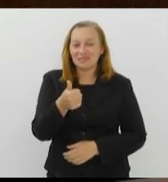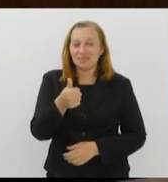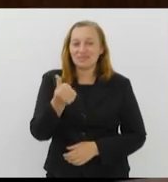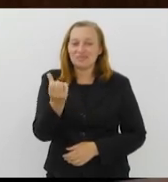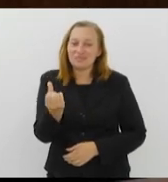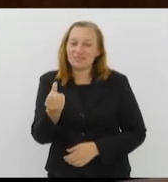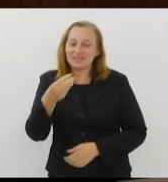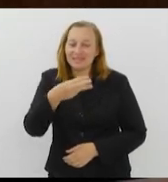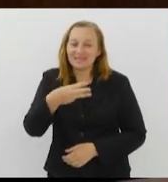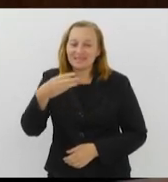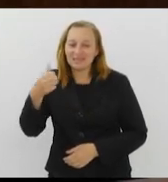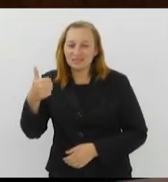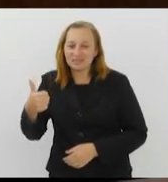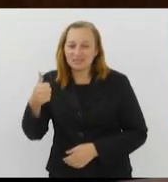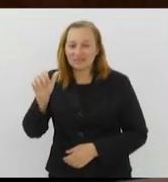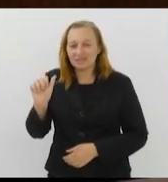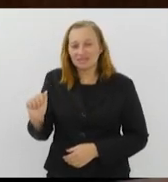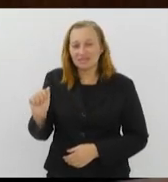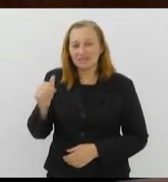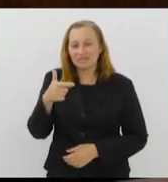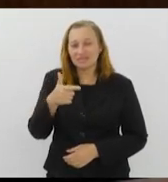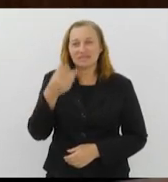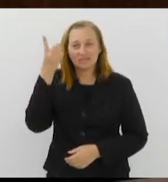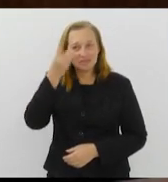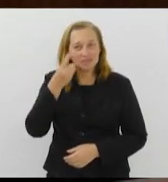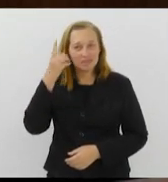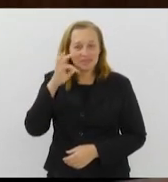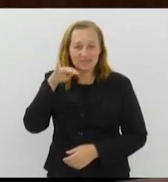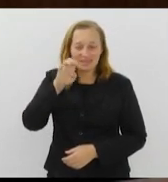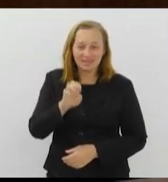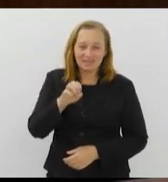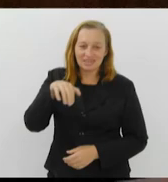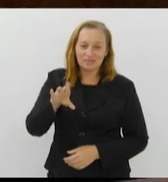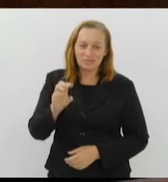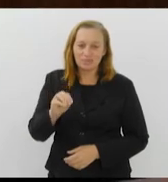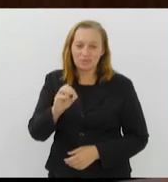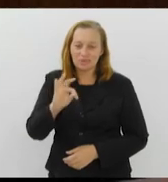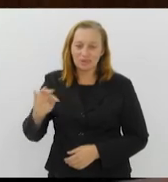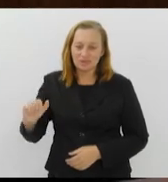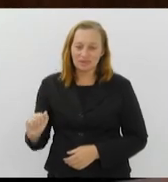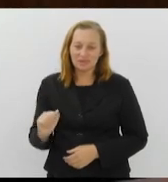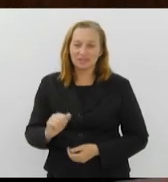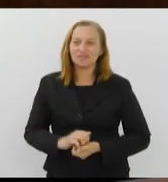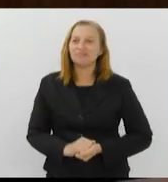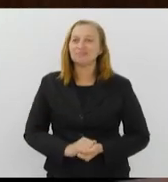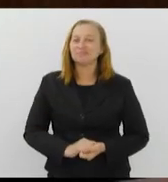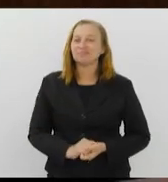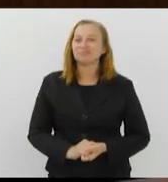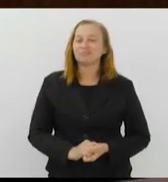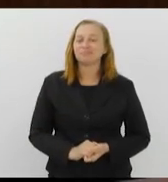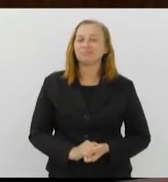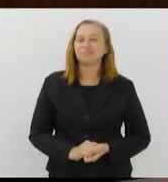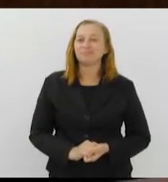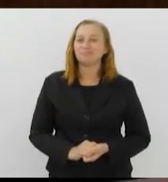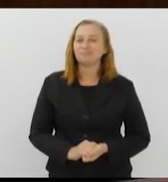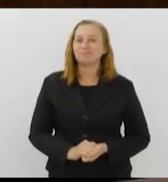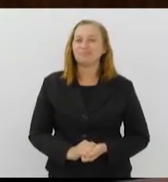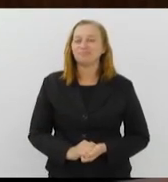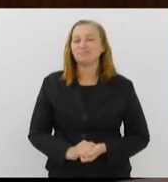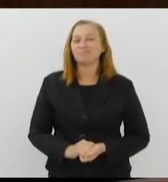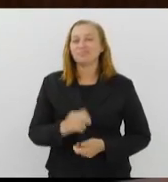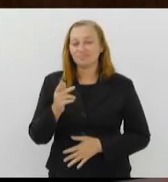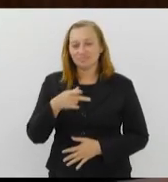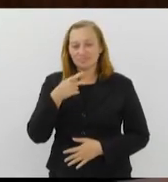1631 da deputada Franciane Mota, que tomba os cinco sambaquis de Saquarema. Era essa a minha